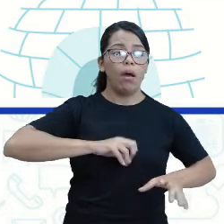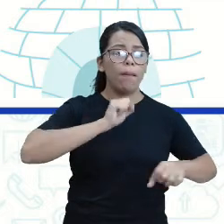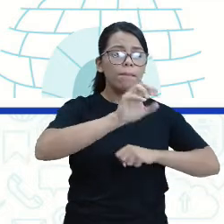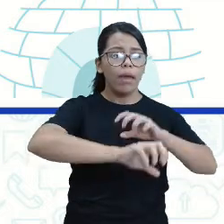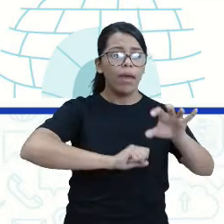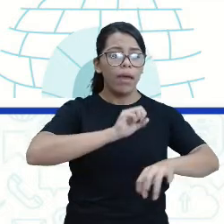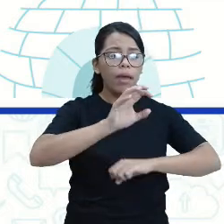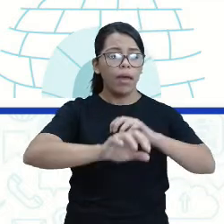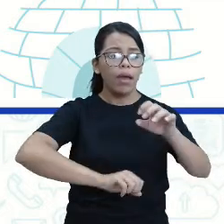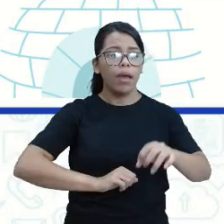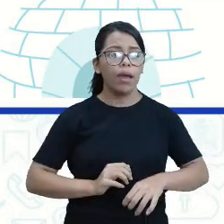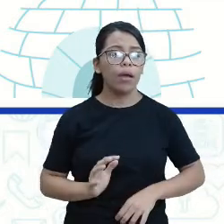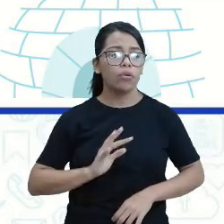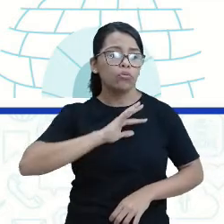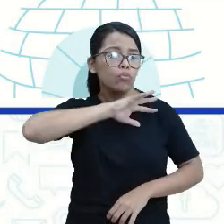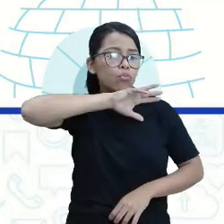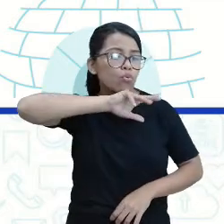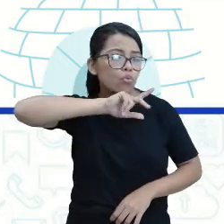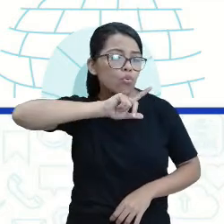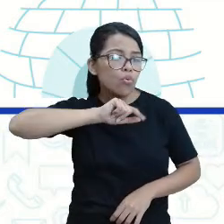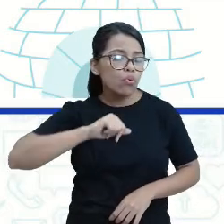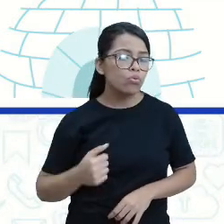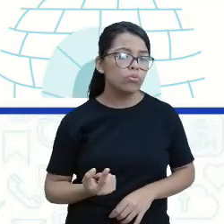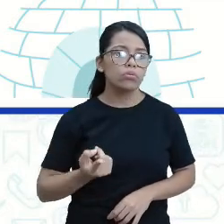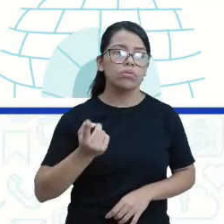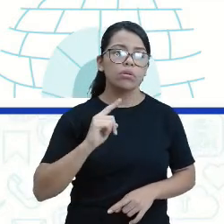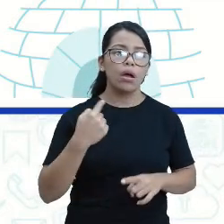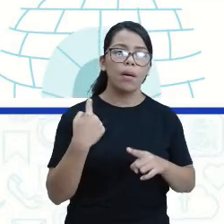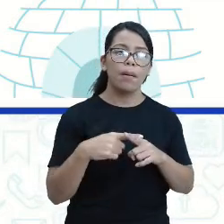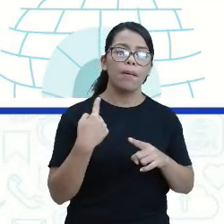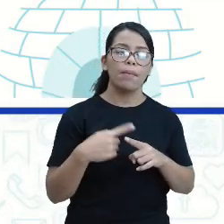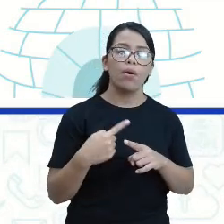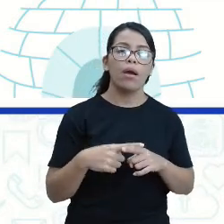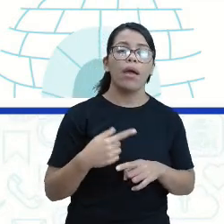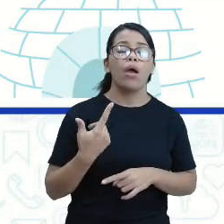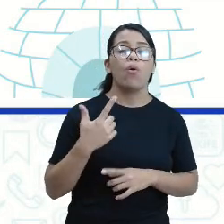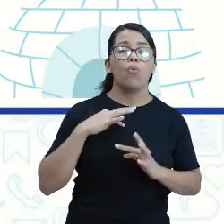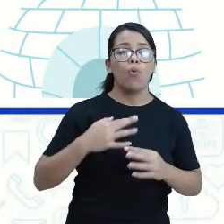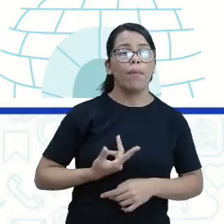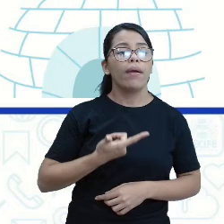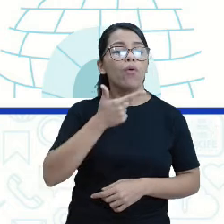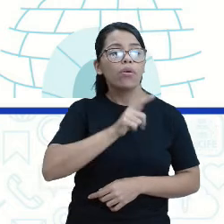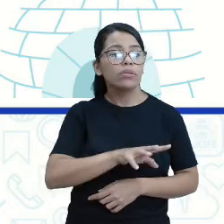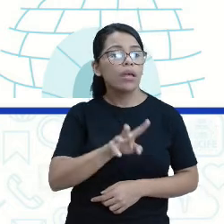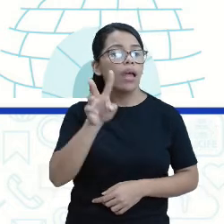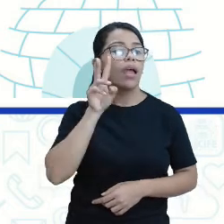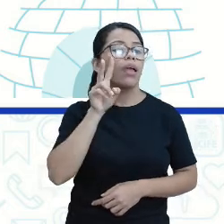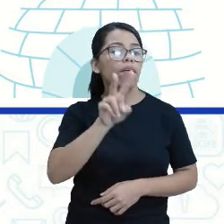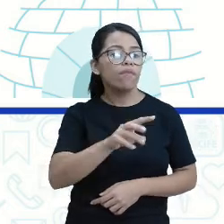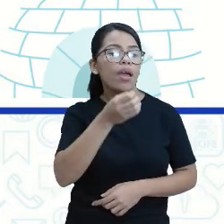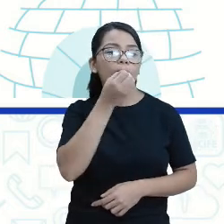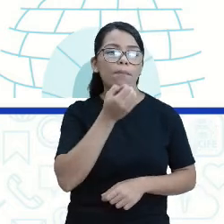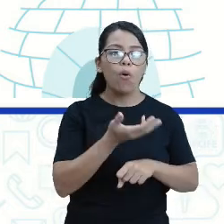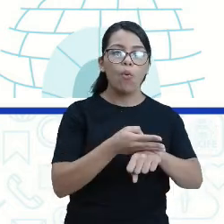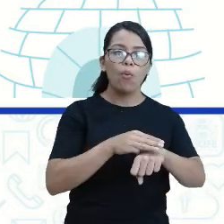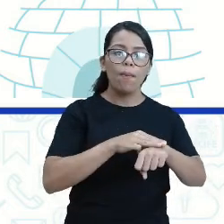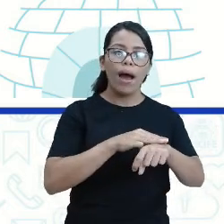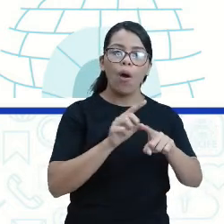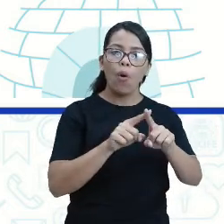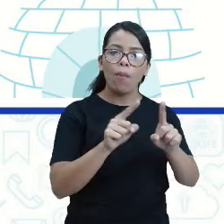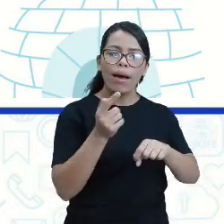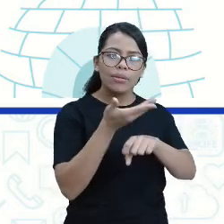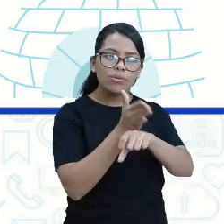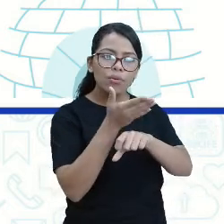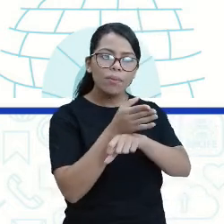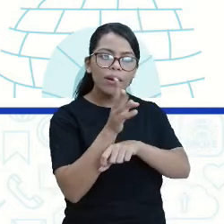longe o urso marrom, mas o branco não, porque ele tá ali escondidinho no gelo, né? Então, dessa forma, gente, vai